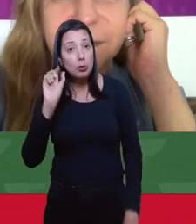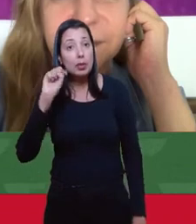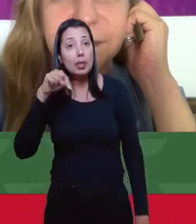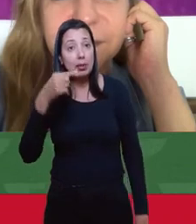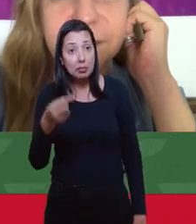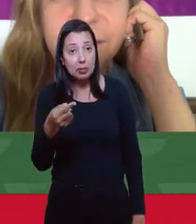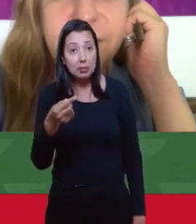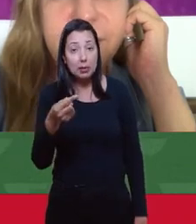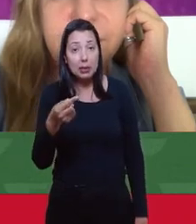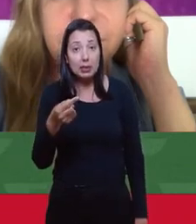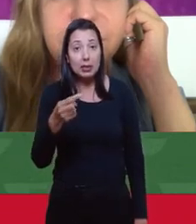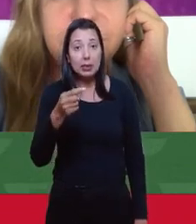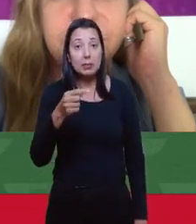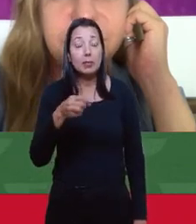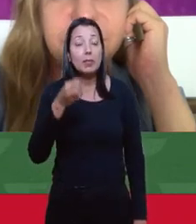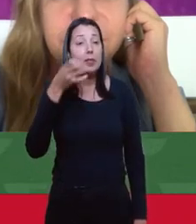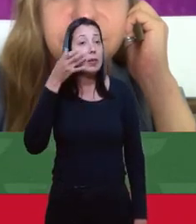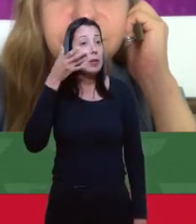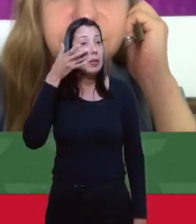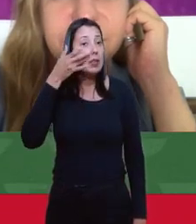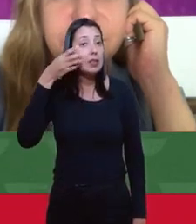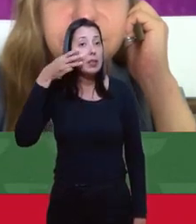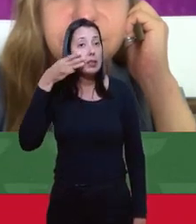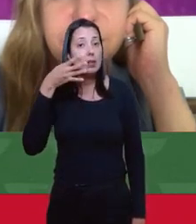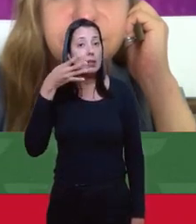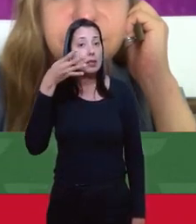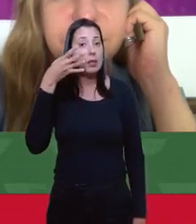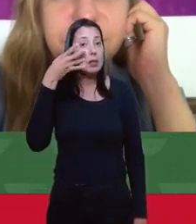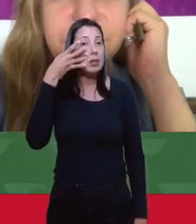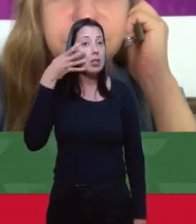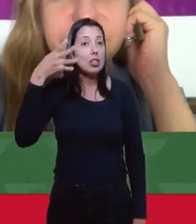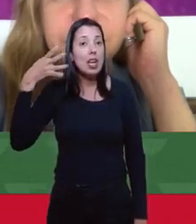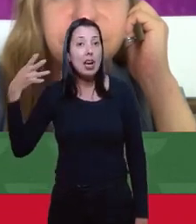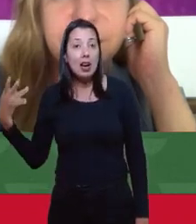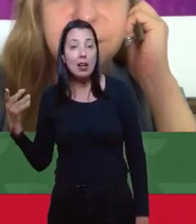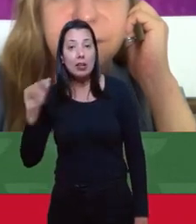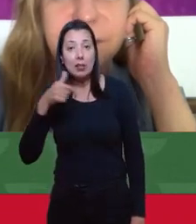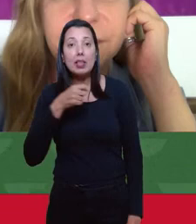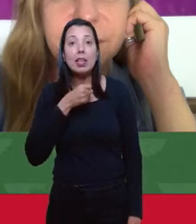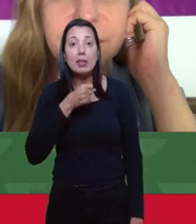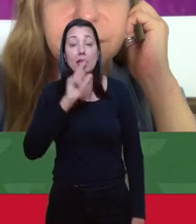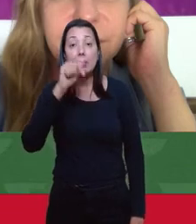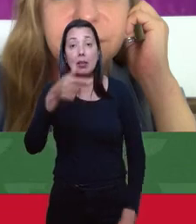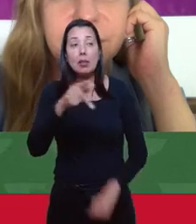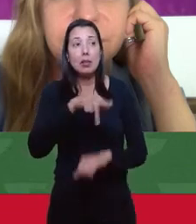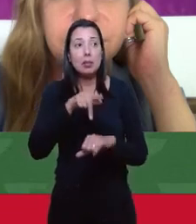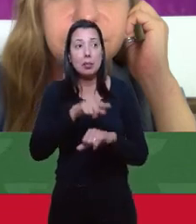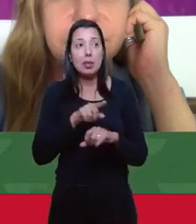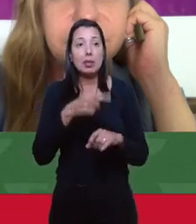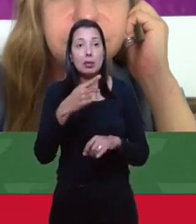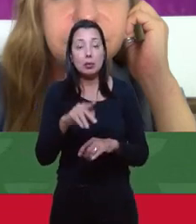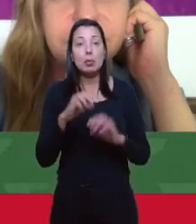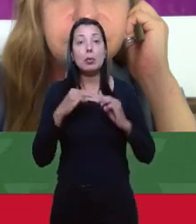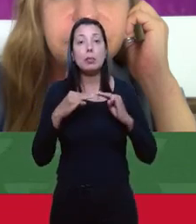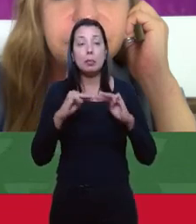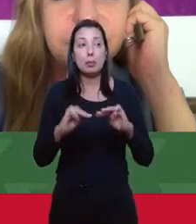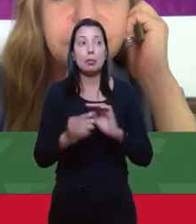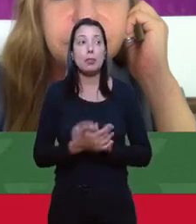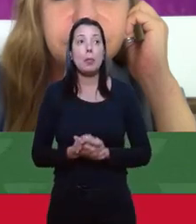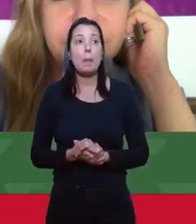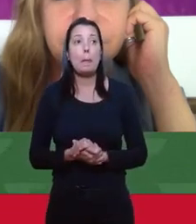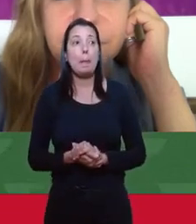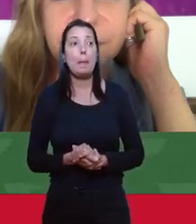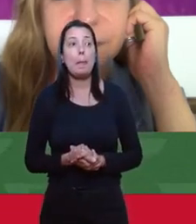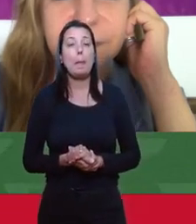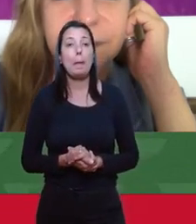depois Jean Willis, a nossa entrevista que fizemos ele fora do país, fazendo a sua mensagem. Diga